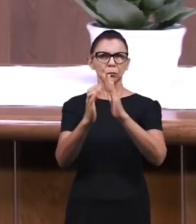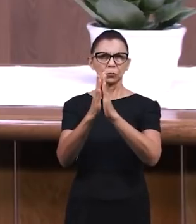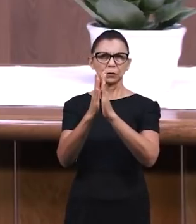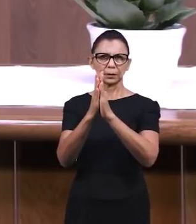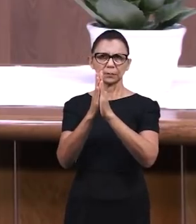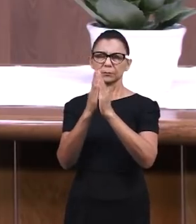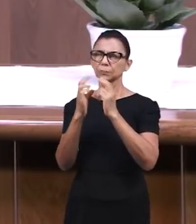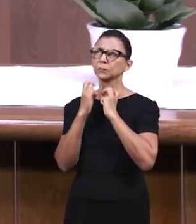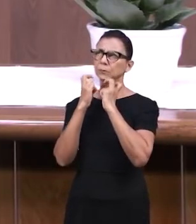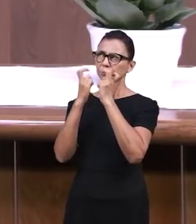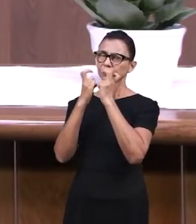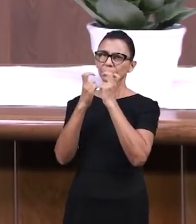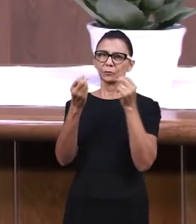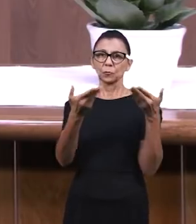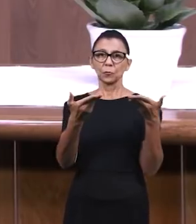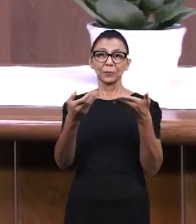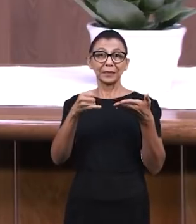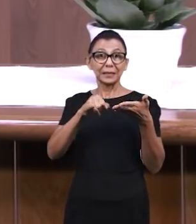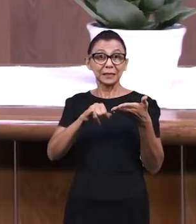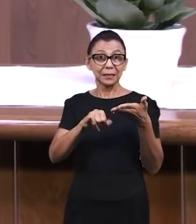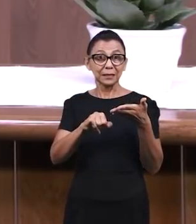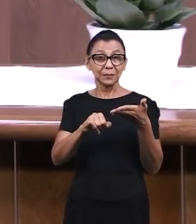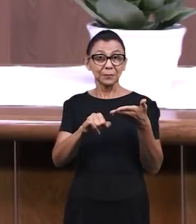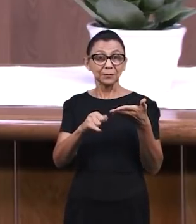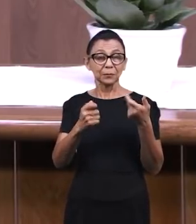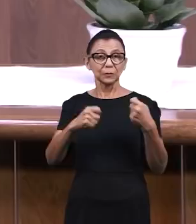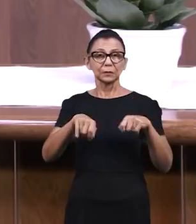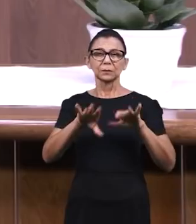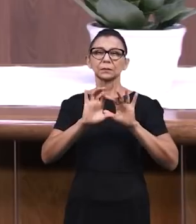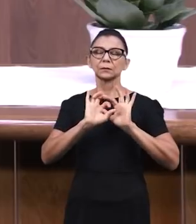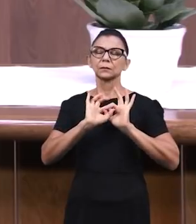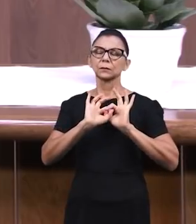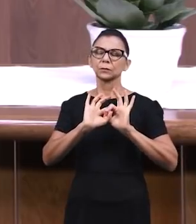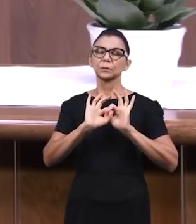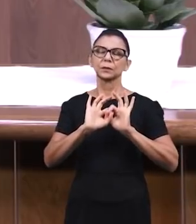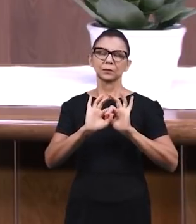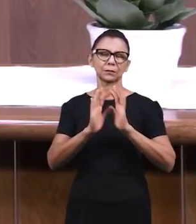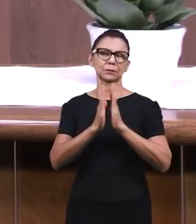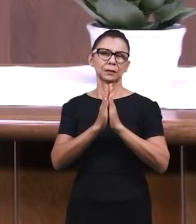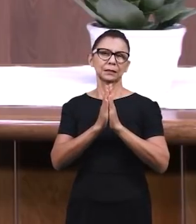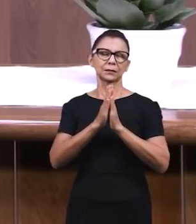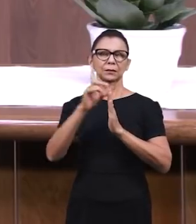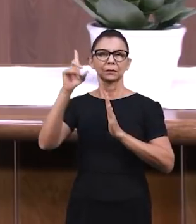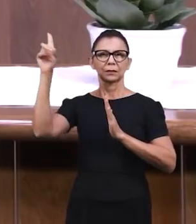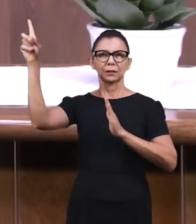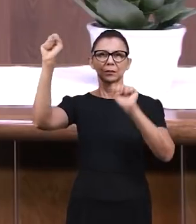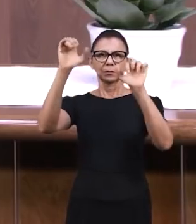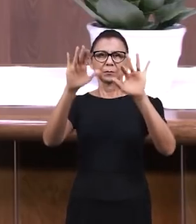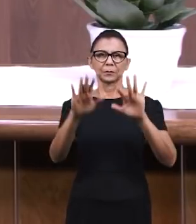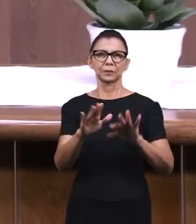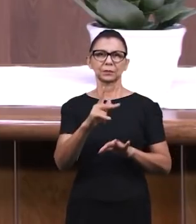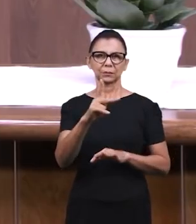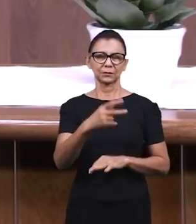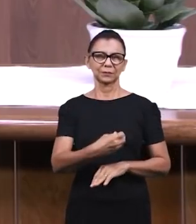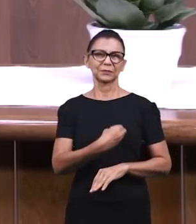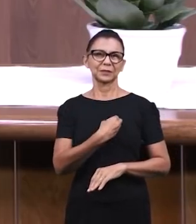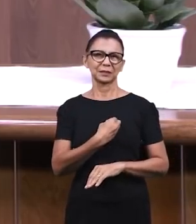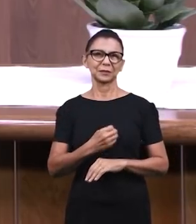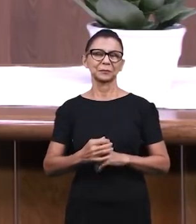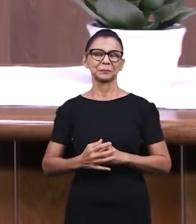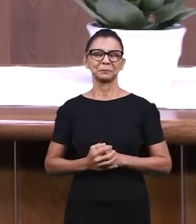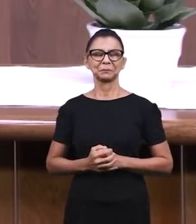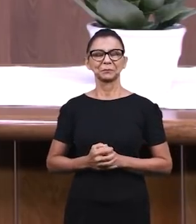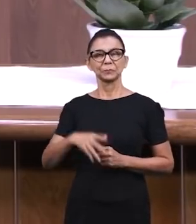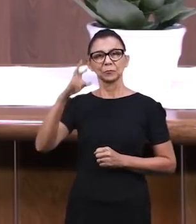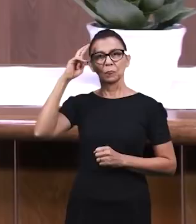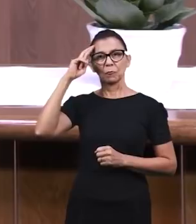uma oração de invocação. Eu te convido a, se possível, fechar os seus olhos para este momento de oração, porque Deus tem uma bênção para a sua vida. Vamos